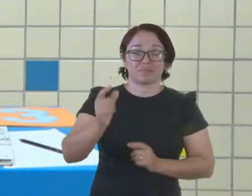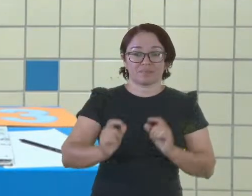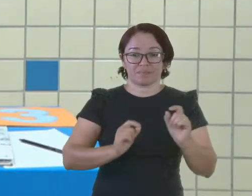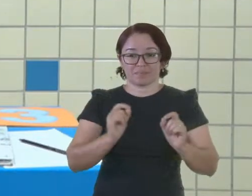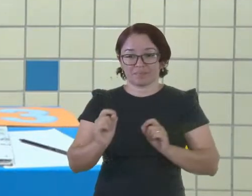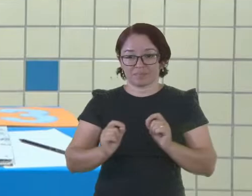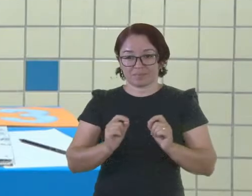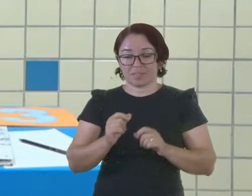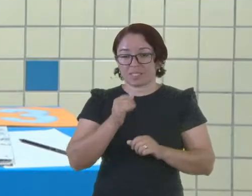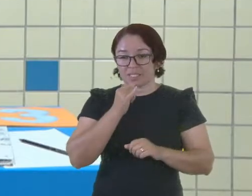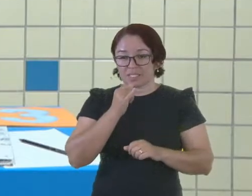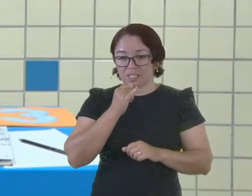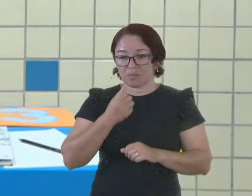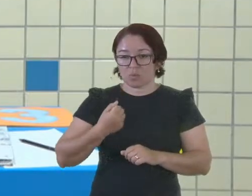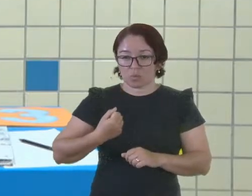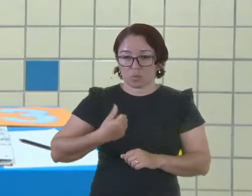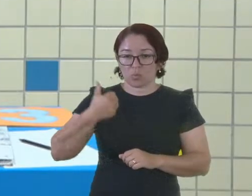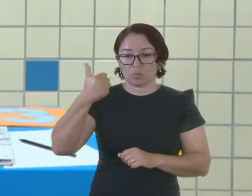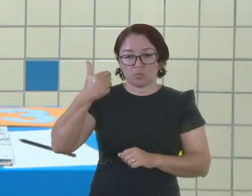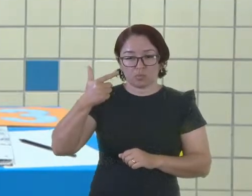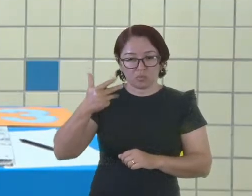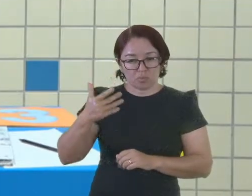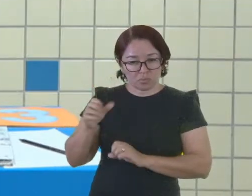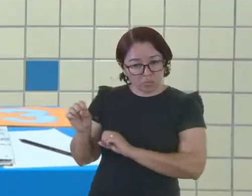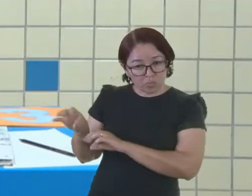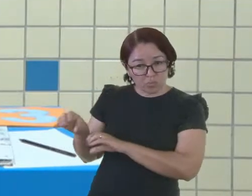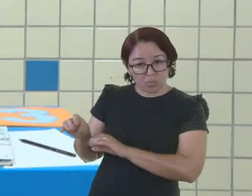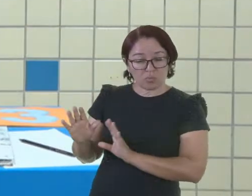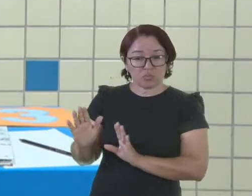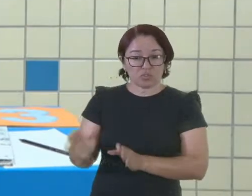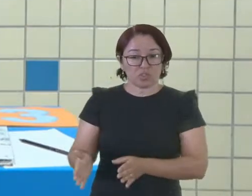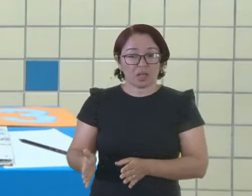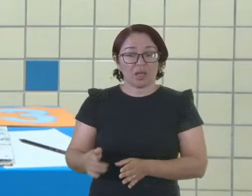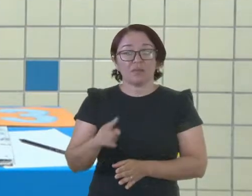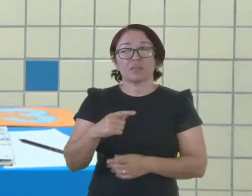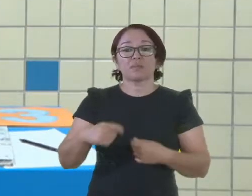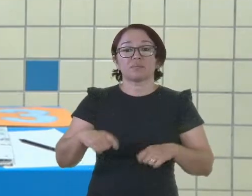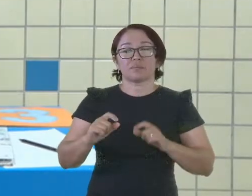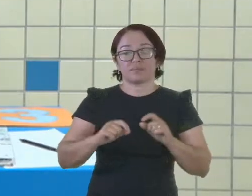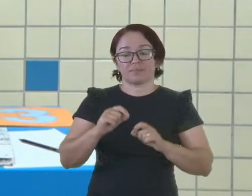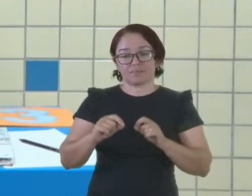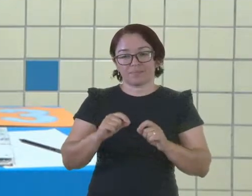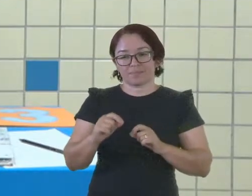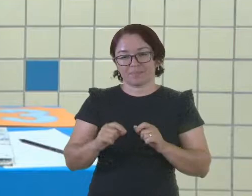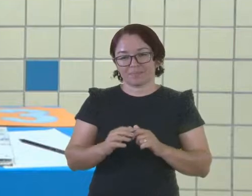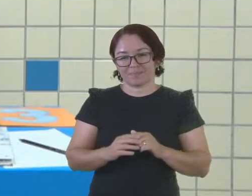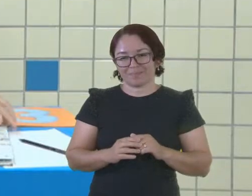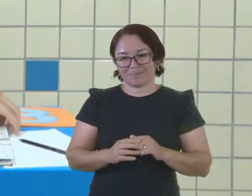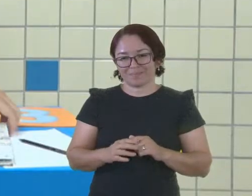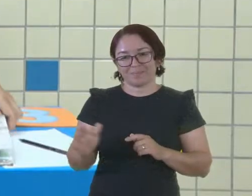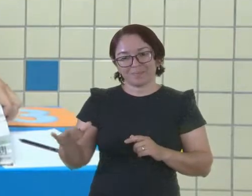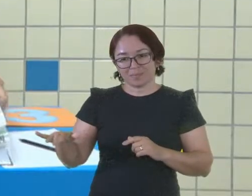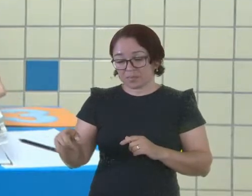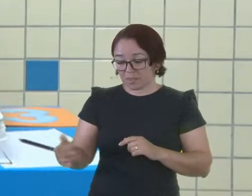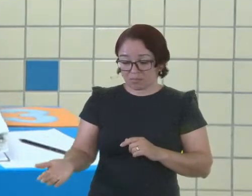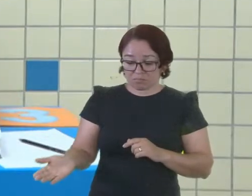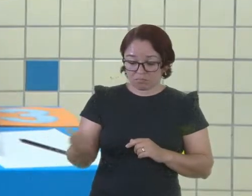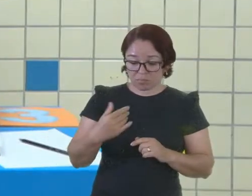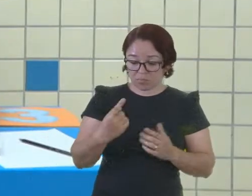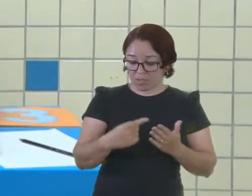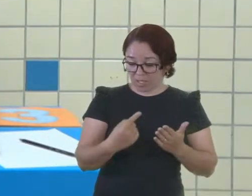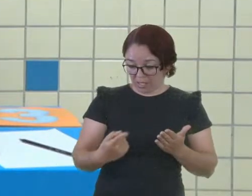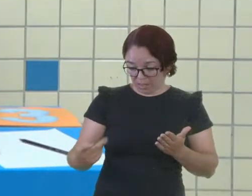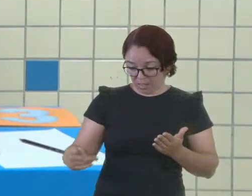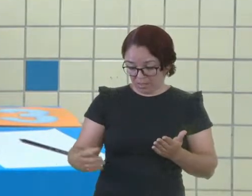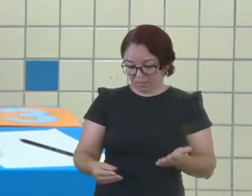todos os números que contém na música da Mariana, você vai chamar a sua criança para ou pegar o caderno, que ela já usa,